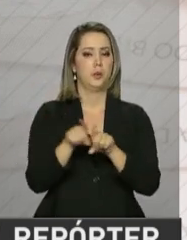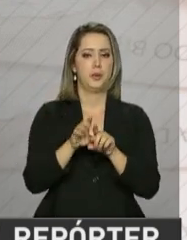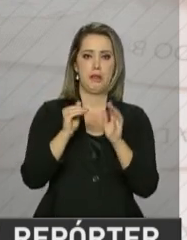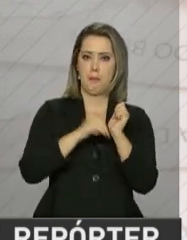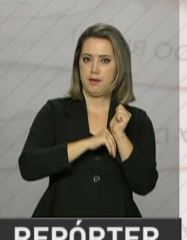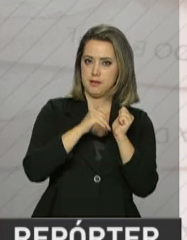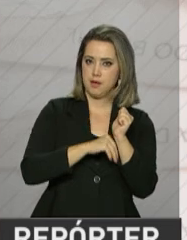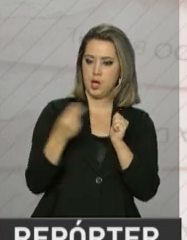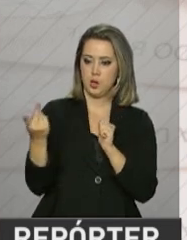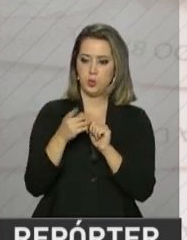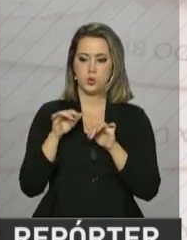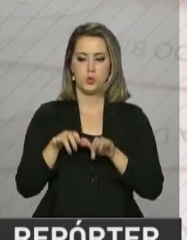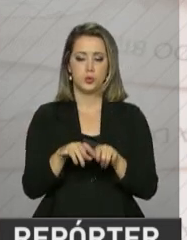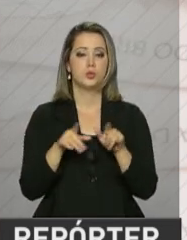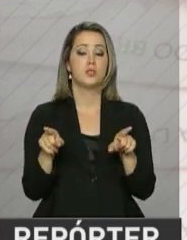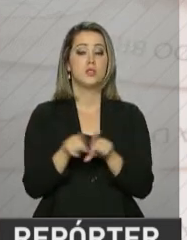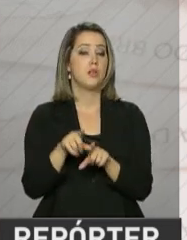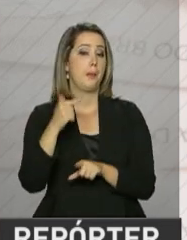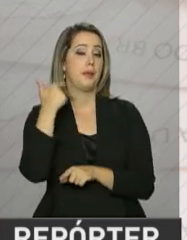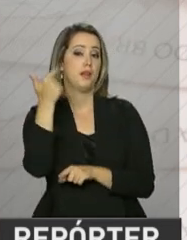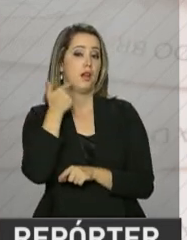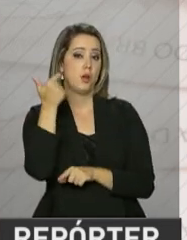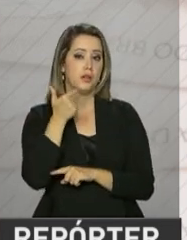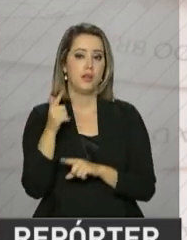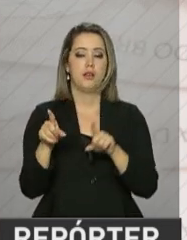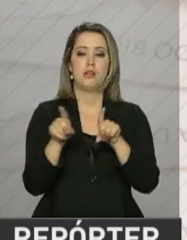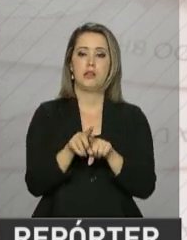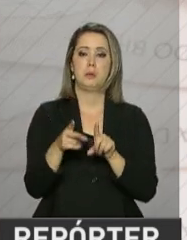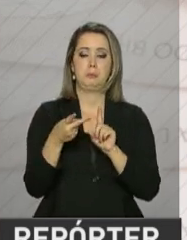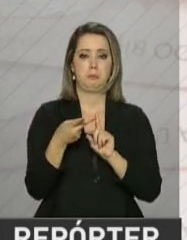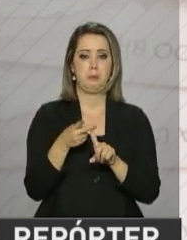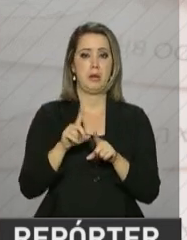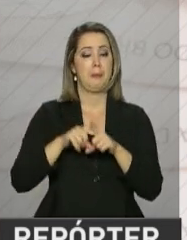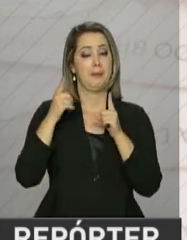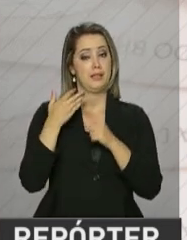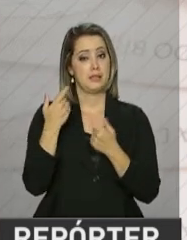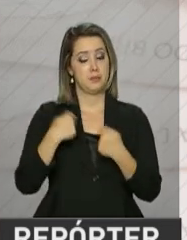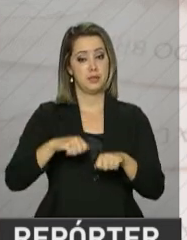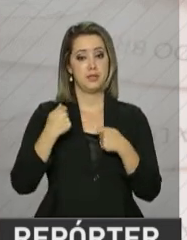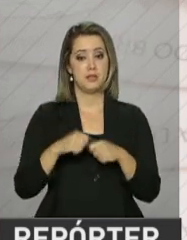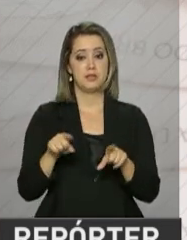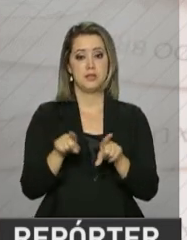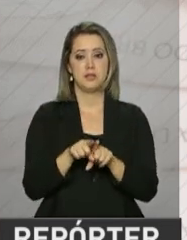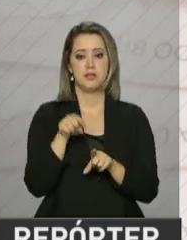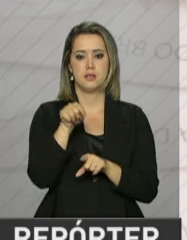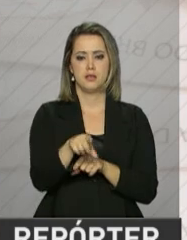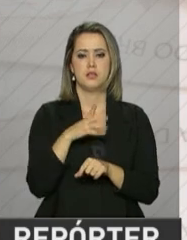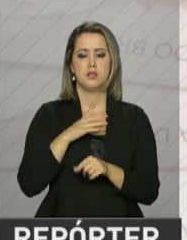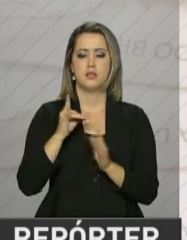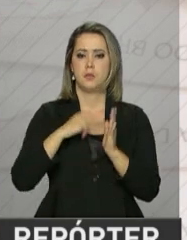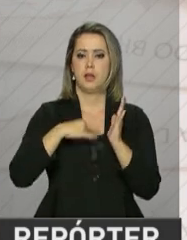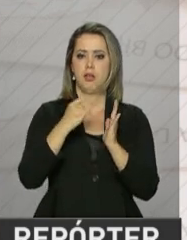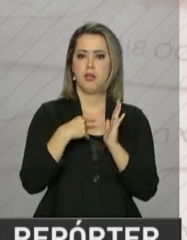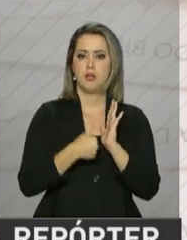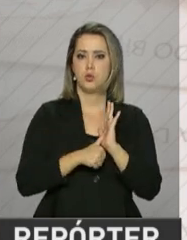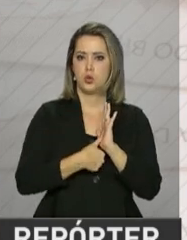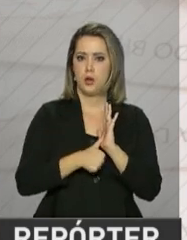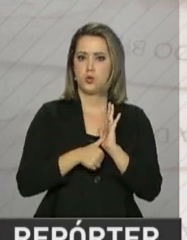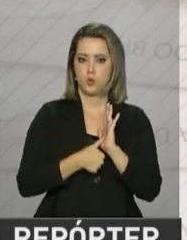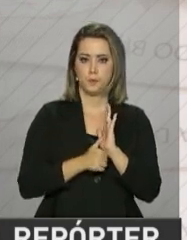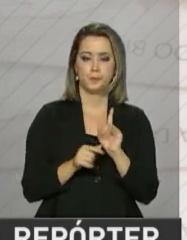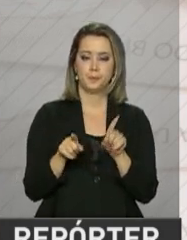cartão esses valores podem ser sacados nagô técnica mas nesse caso é preciso também ter a identidade em mãos já